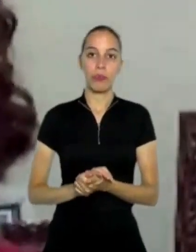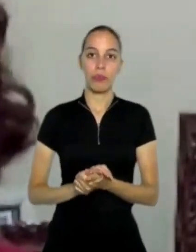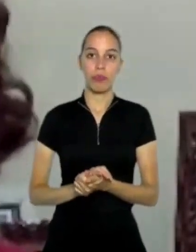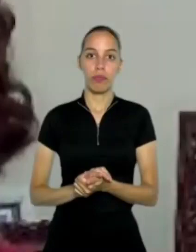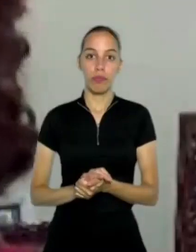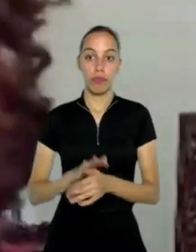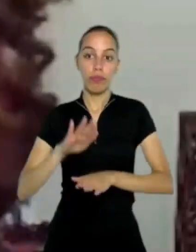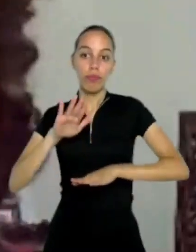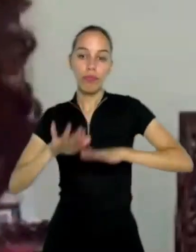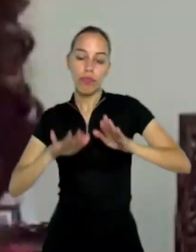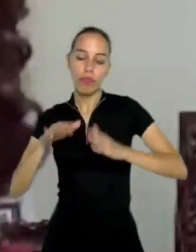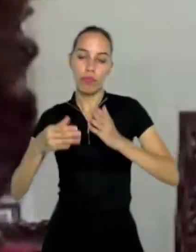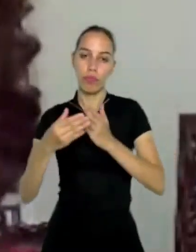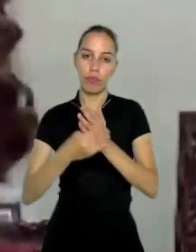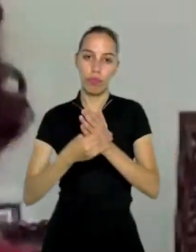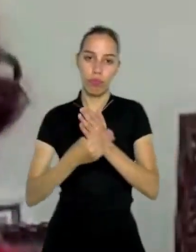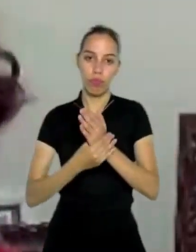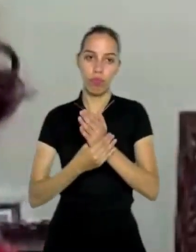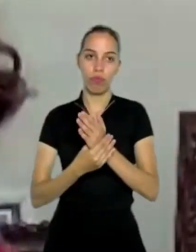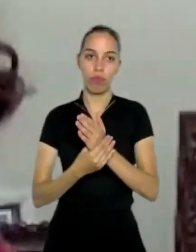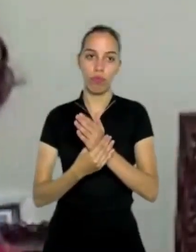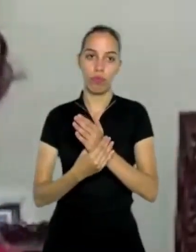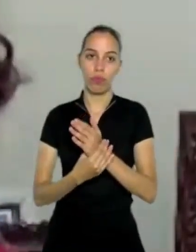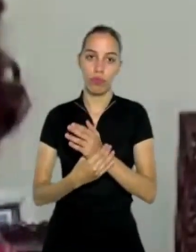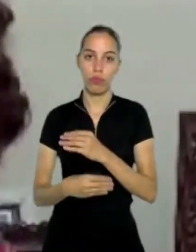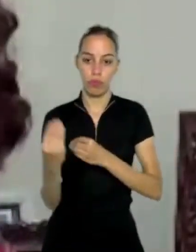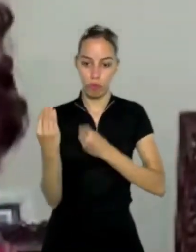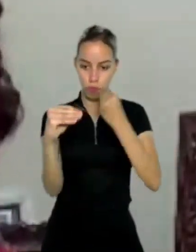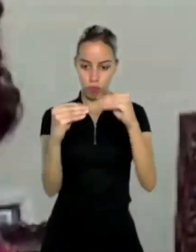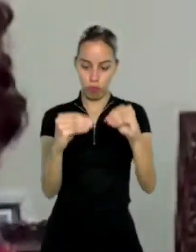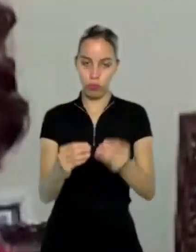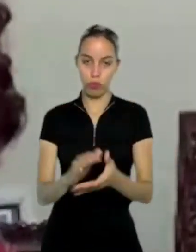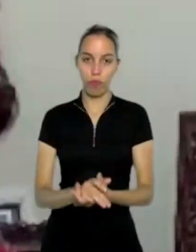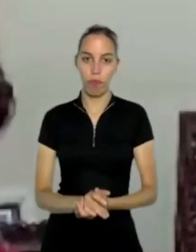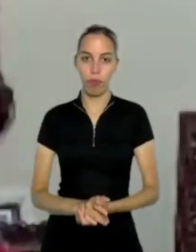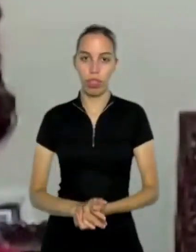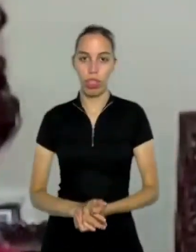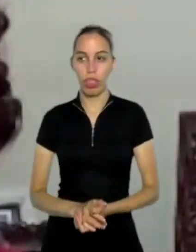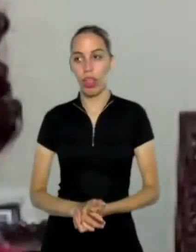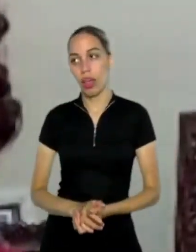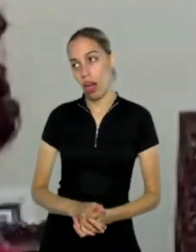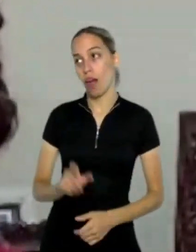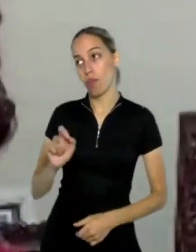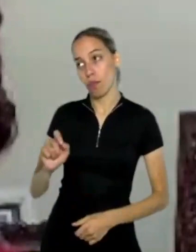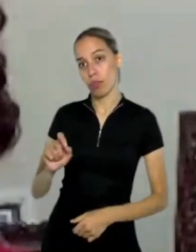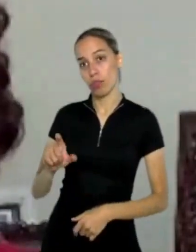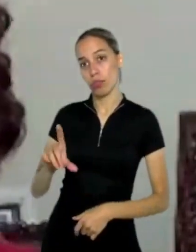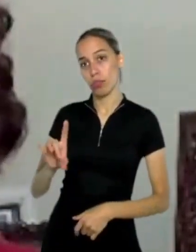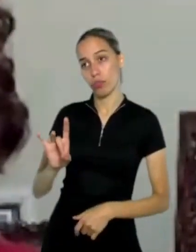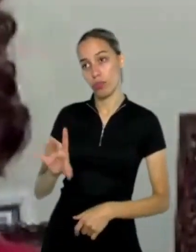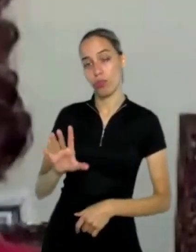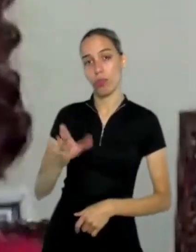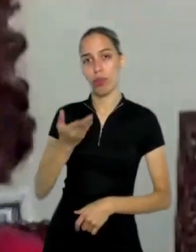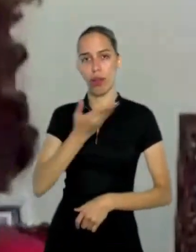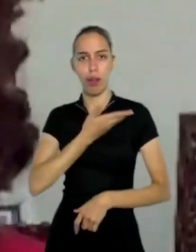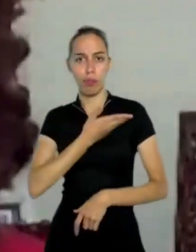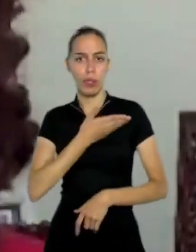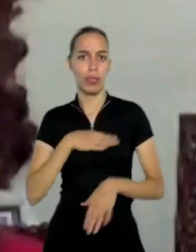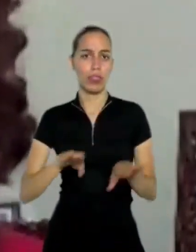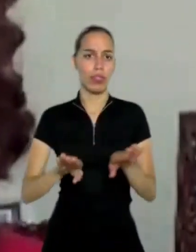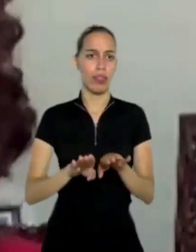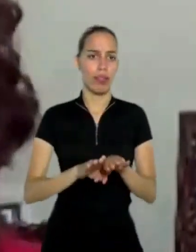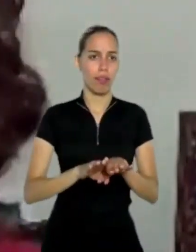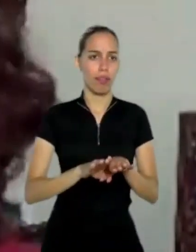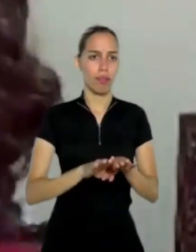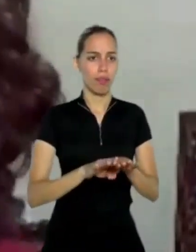tal, e vendi, mas é aquele negócio, né? Os parentes, os amigos próximos e tal, mas foi a